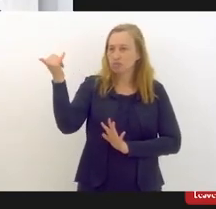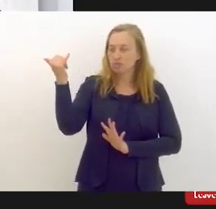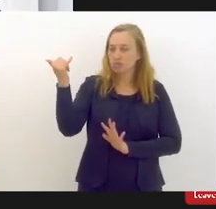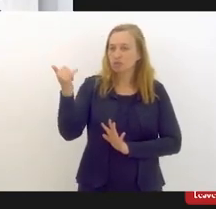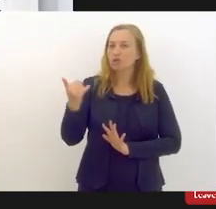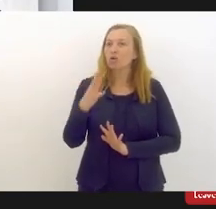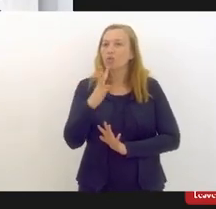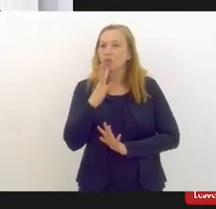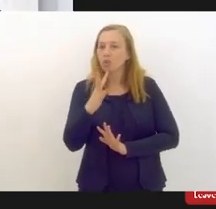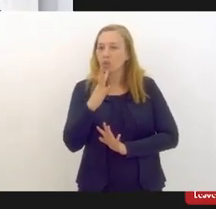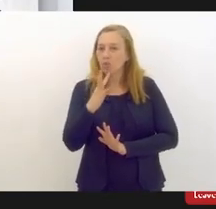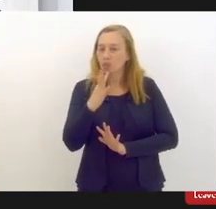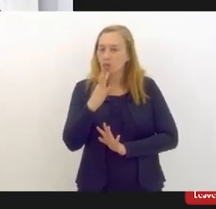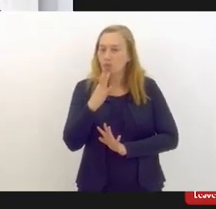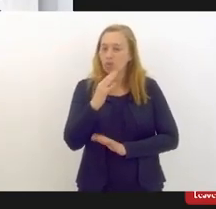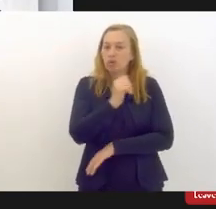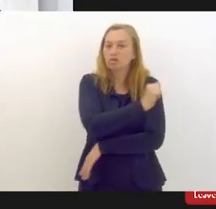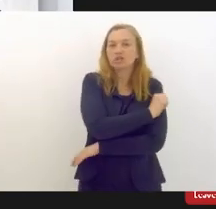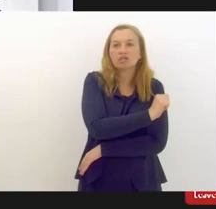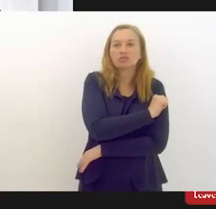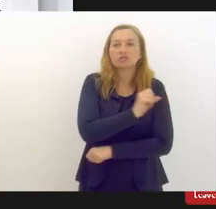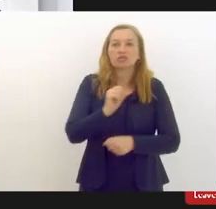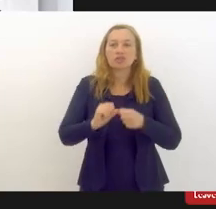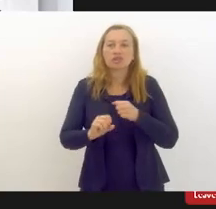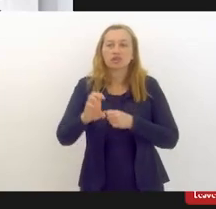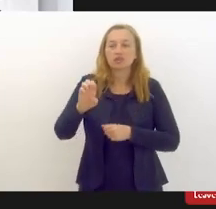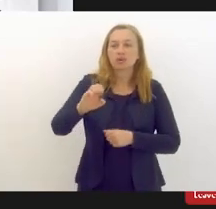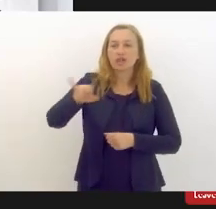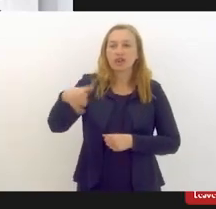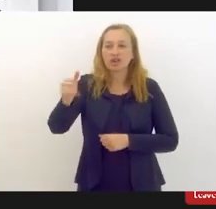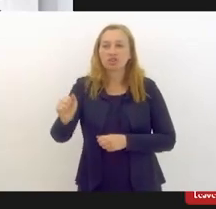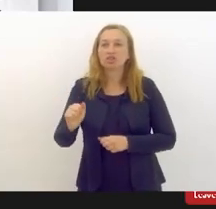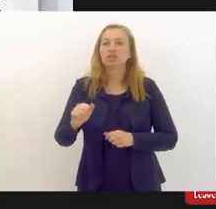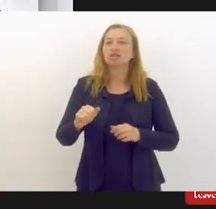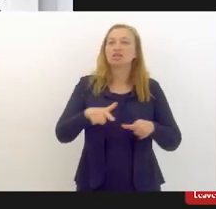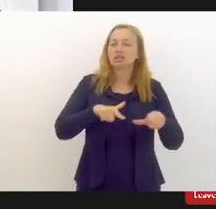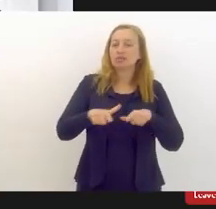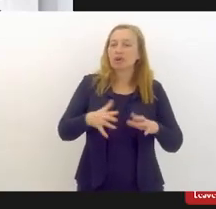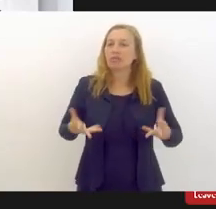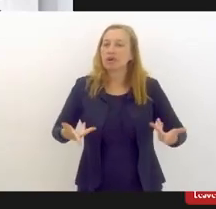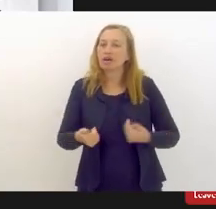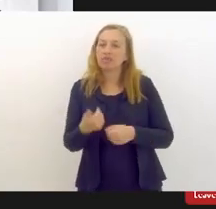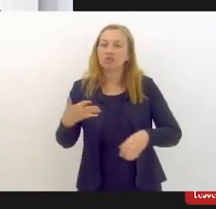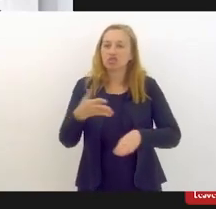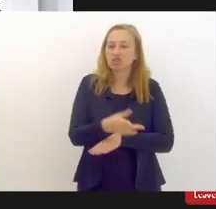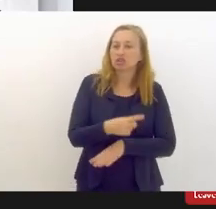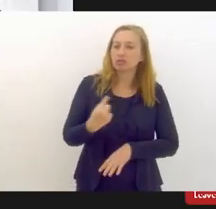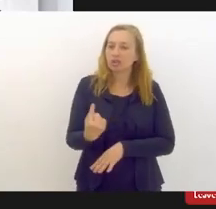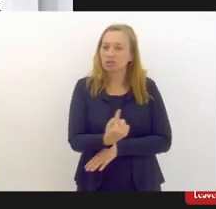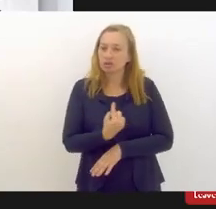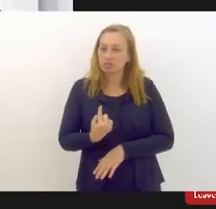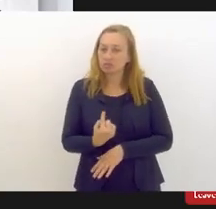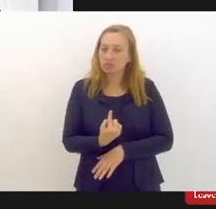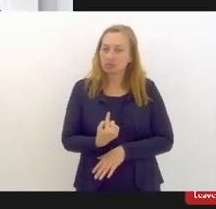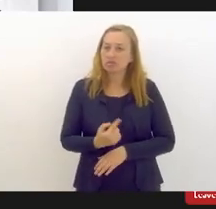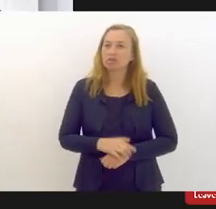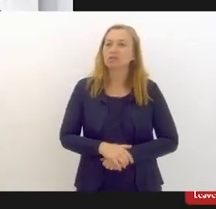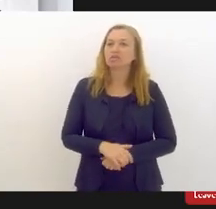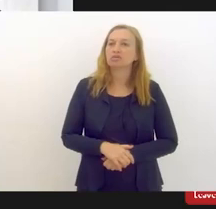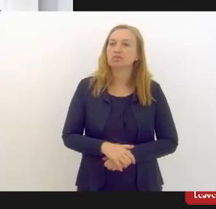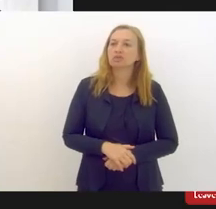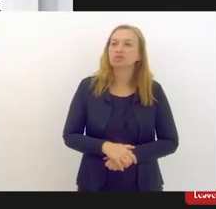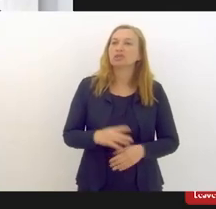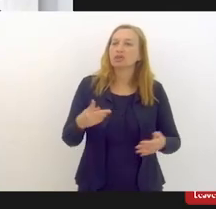o que esses alunos e professores estão fazendo. São trabalhos maravilhosos que chegam aqui para a gente, para etapas de culminância, mas